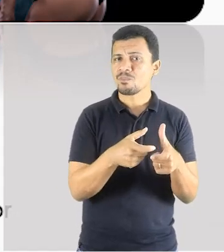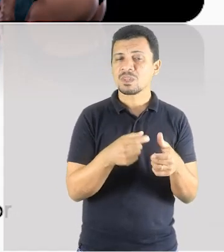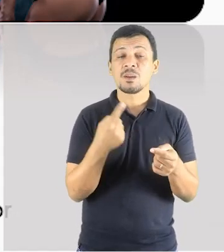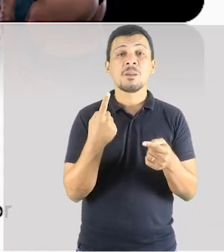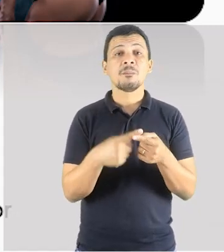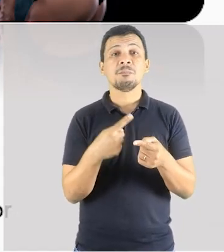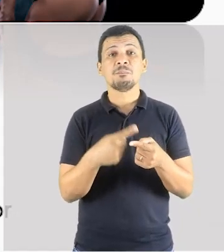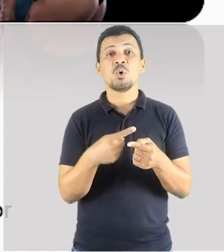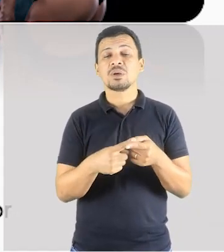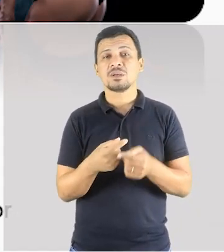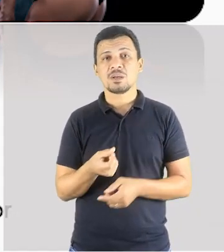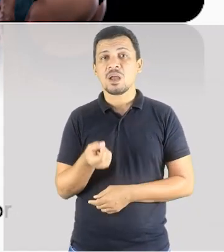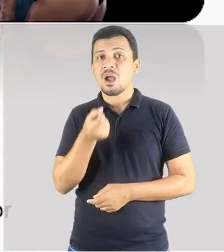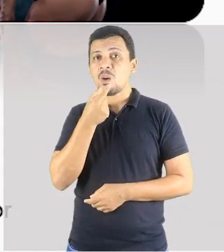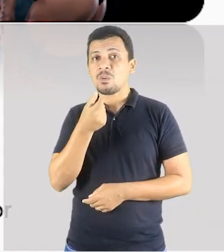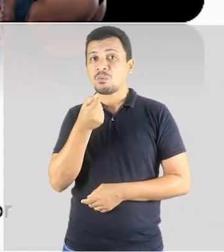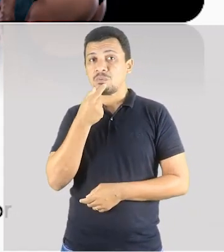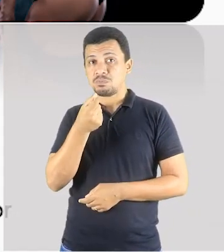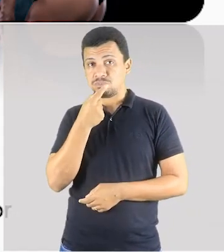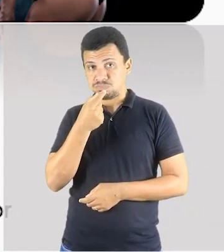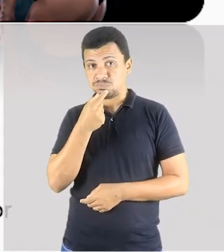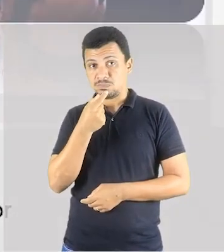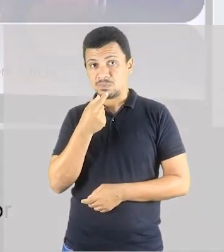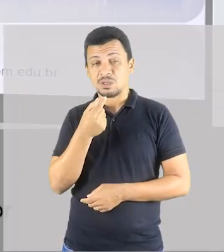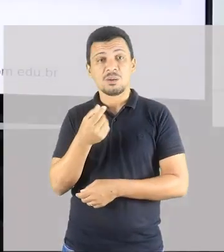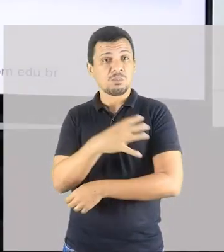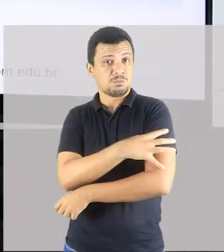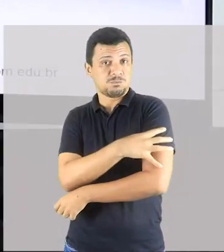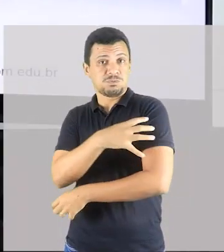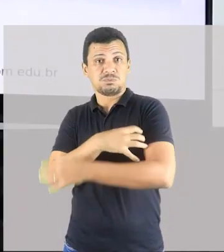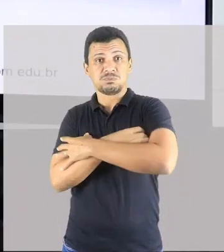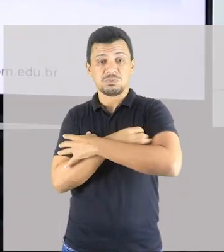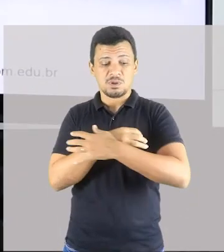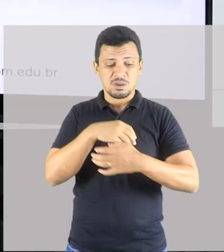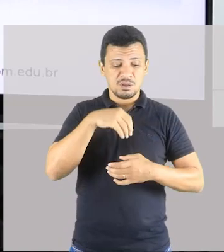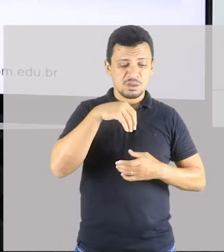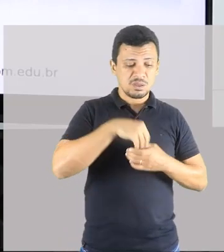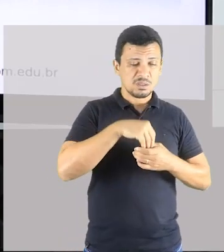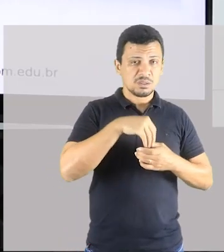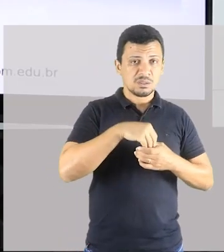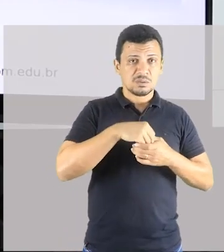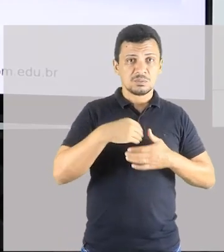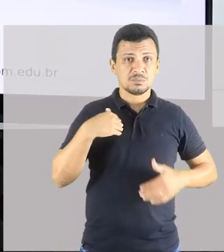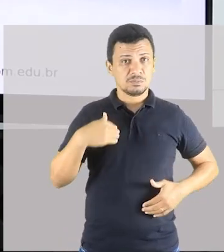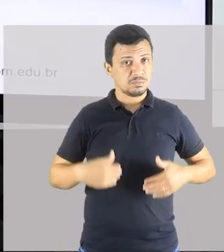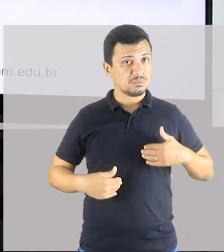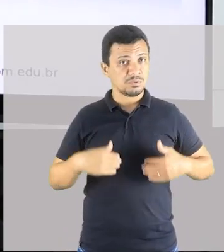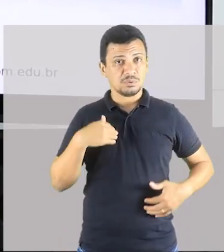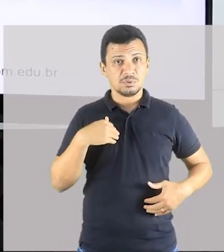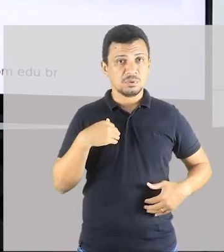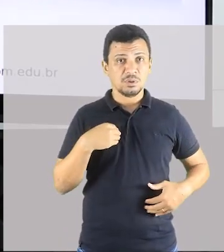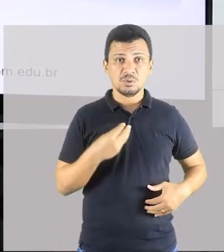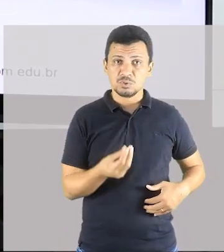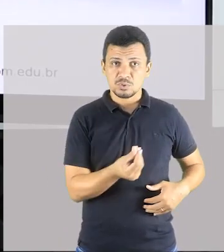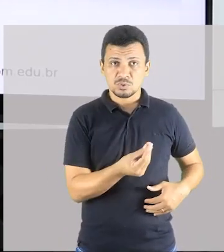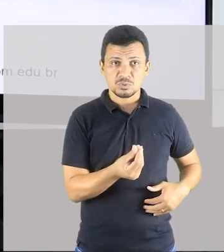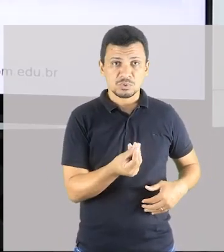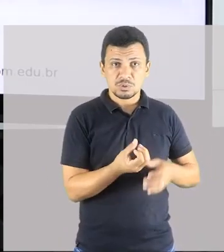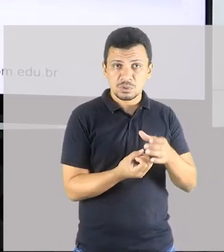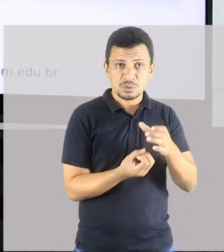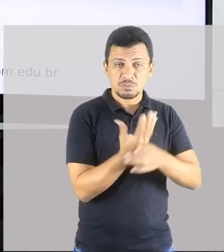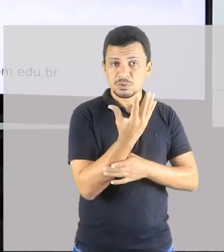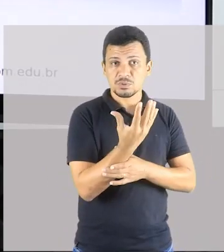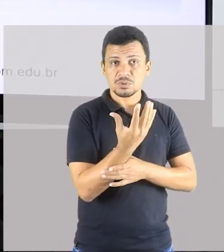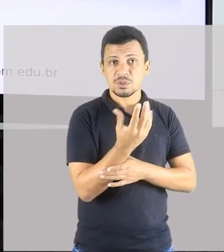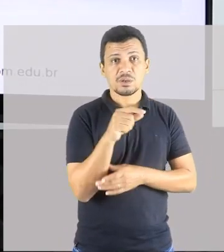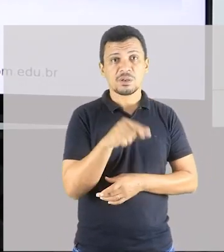está aplicando de forma exógena, a parte interna dele que produz essa substância, ele